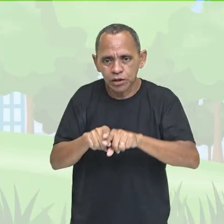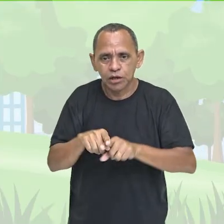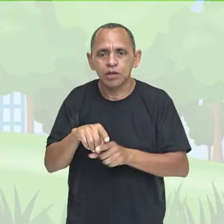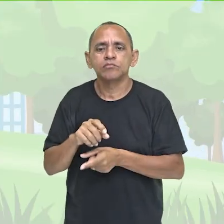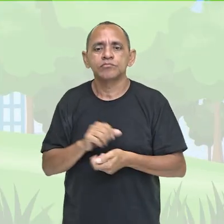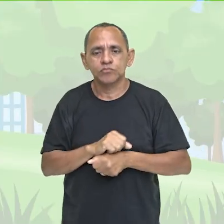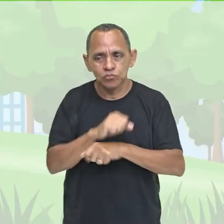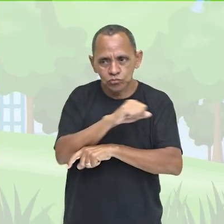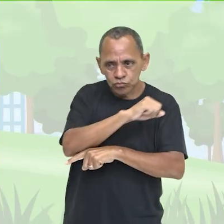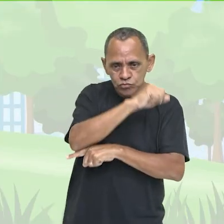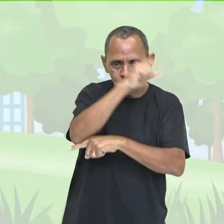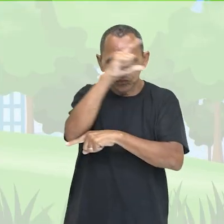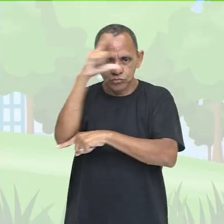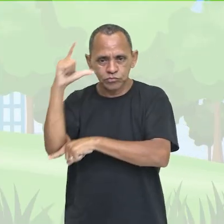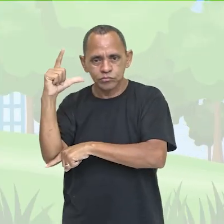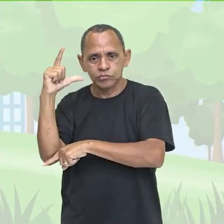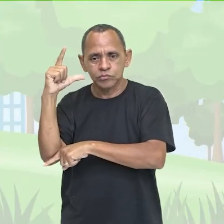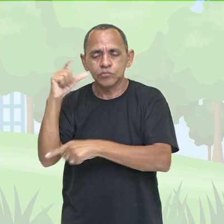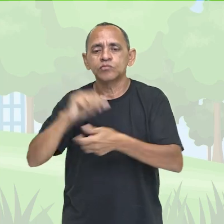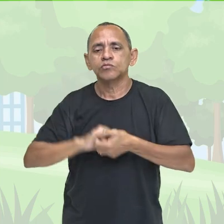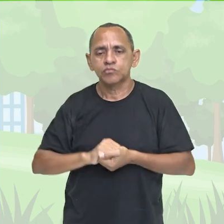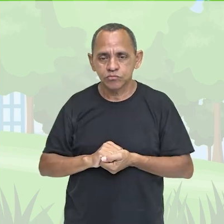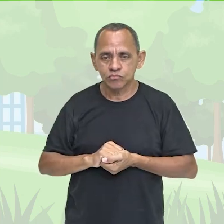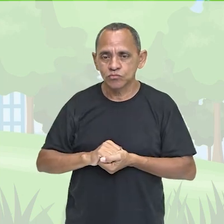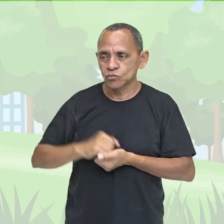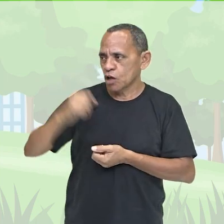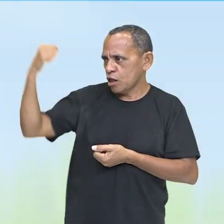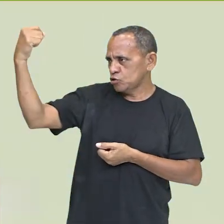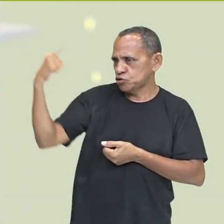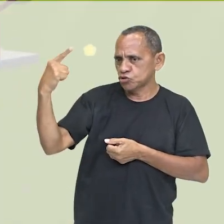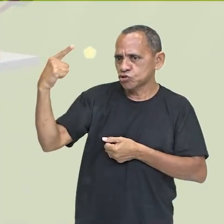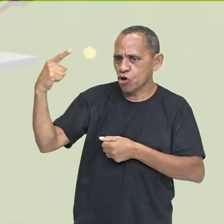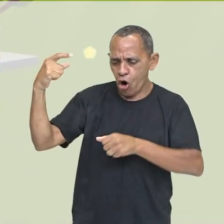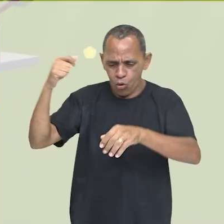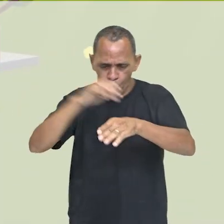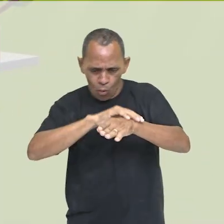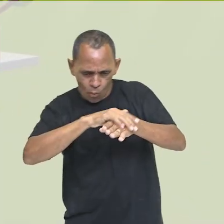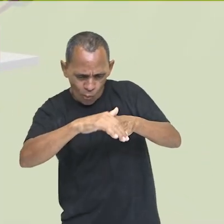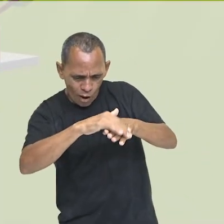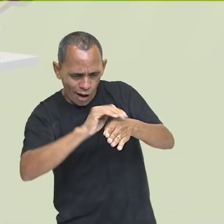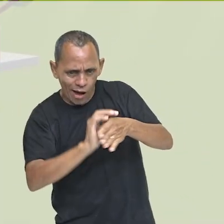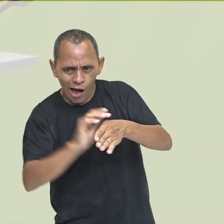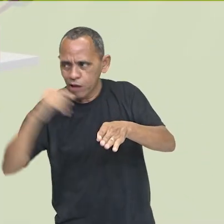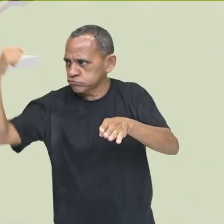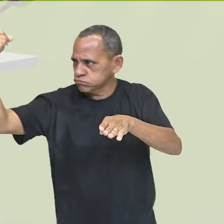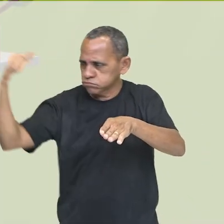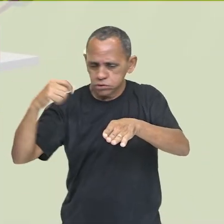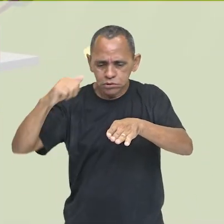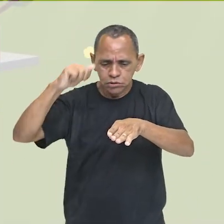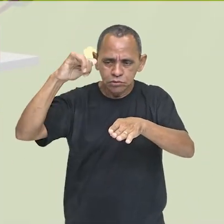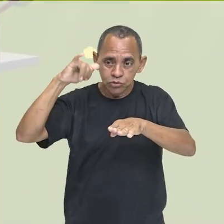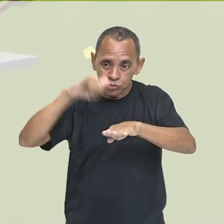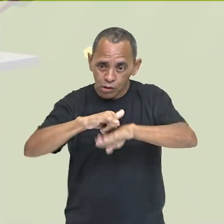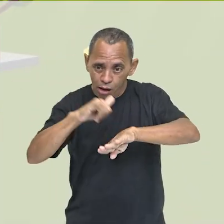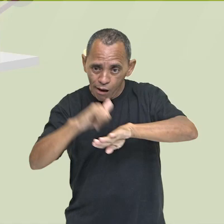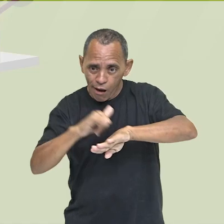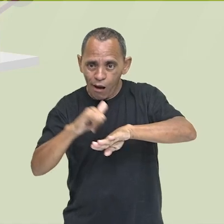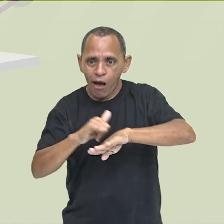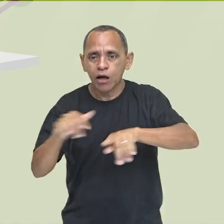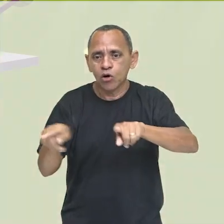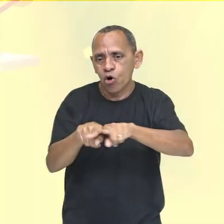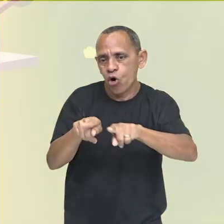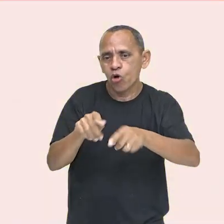luz solar atinge os painéis fotovoltaicos e os módulos transformam a energia do sol em eletricidade, fenômeno este